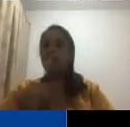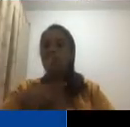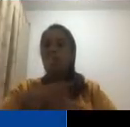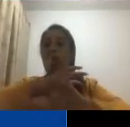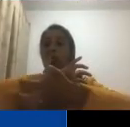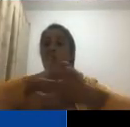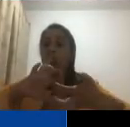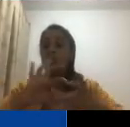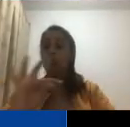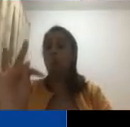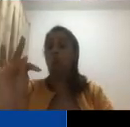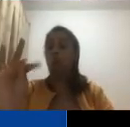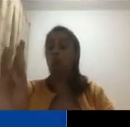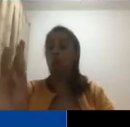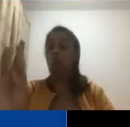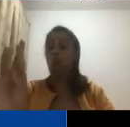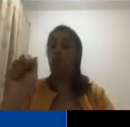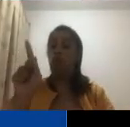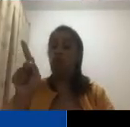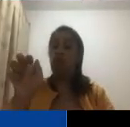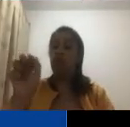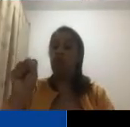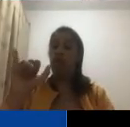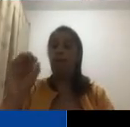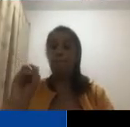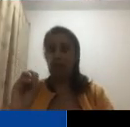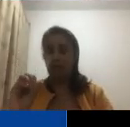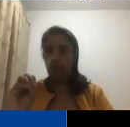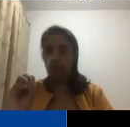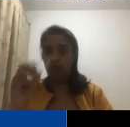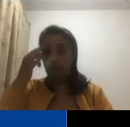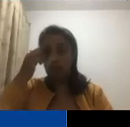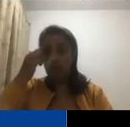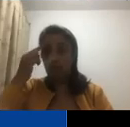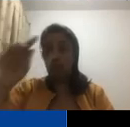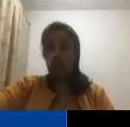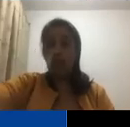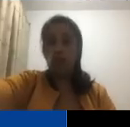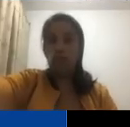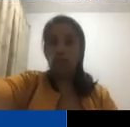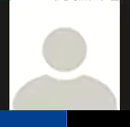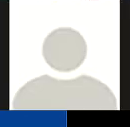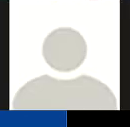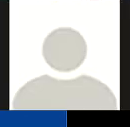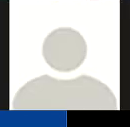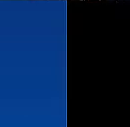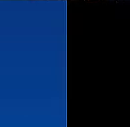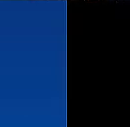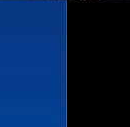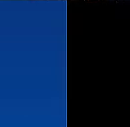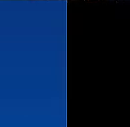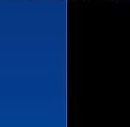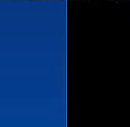ele pode ser considerado como o transverso na coluna lombar. Lembra do transverso, que ele tem aquele